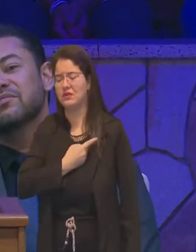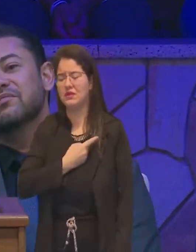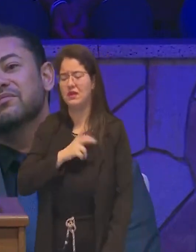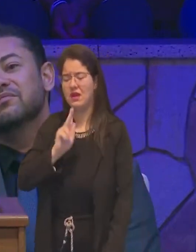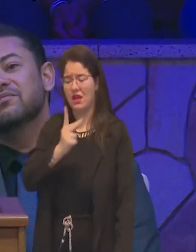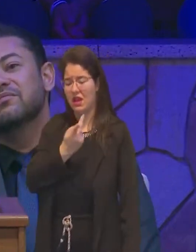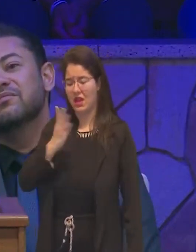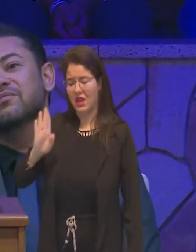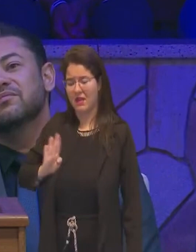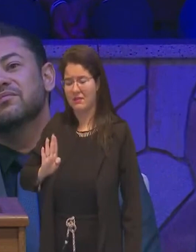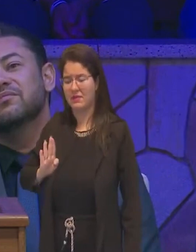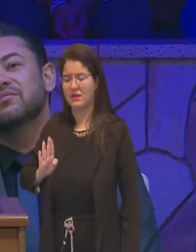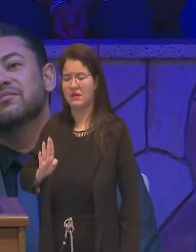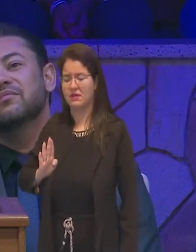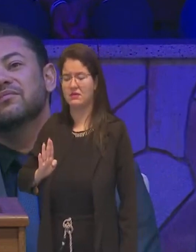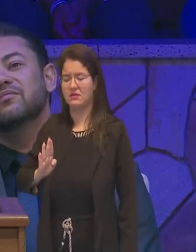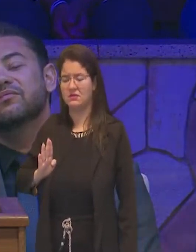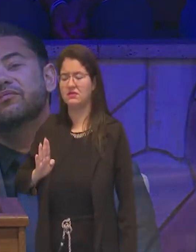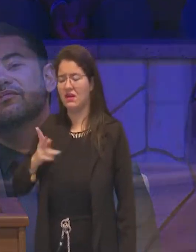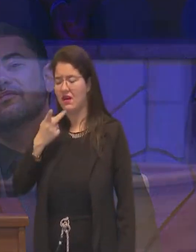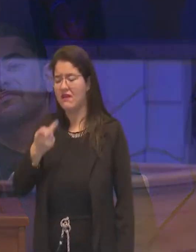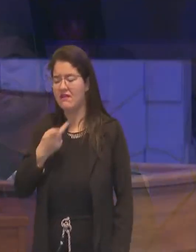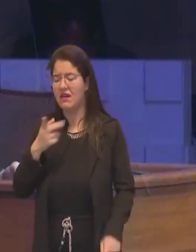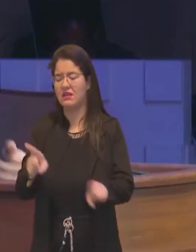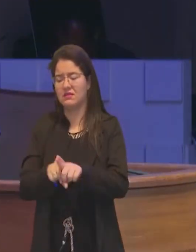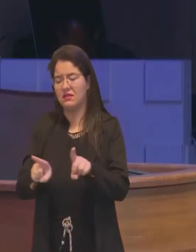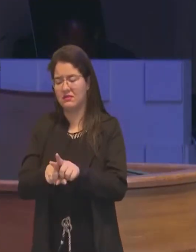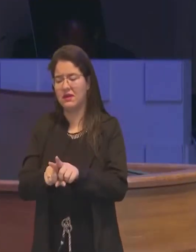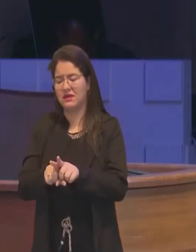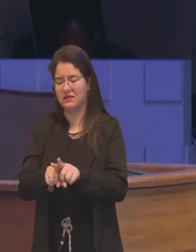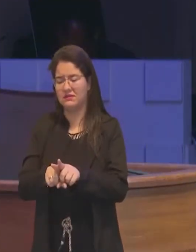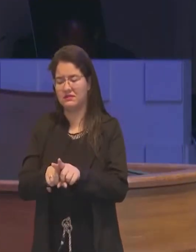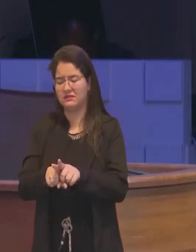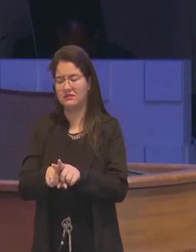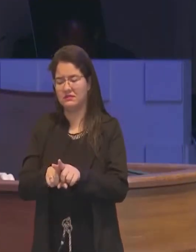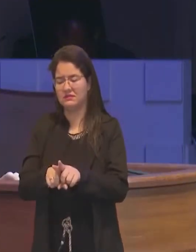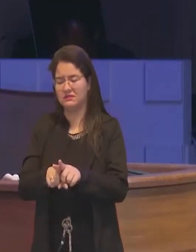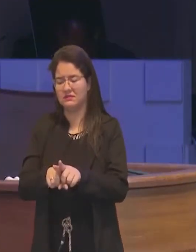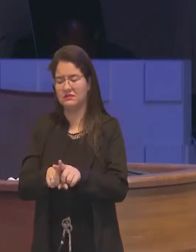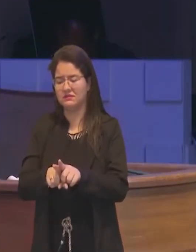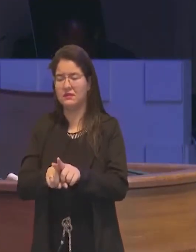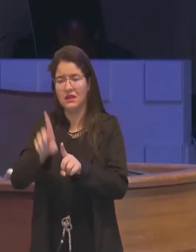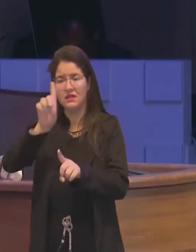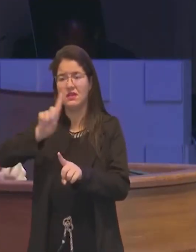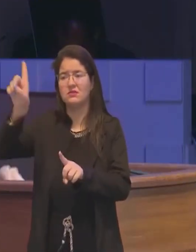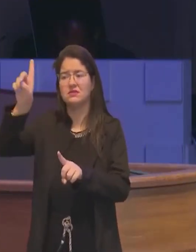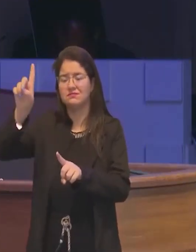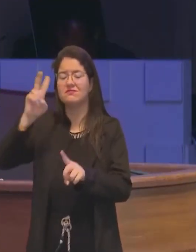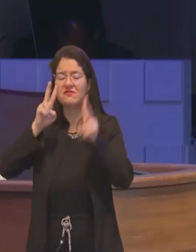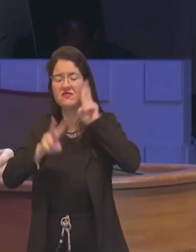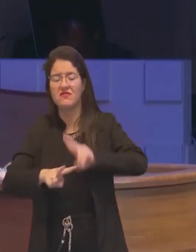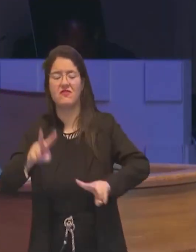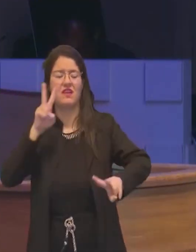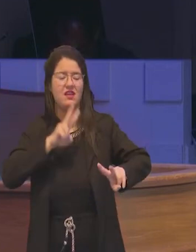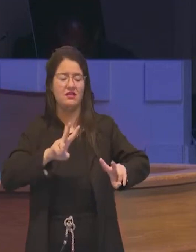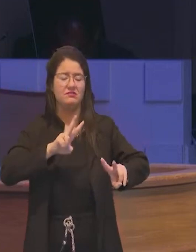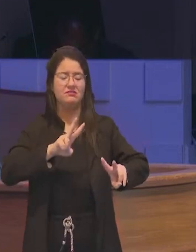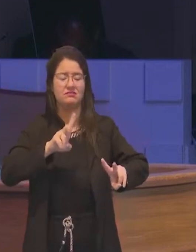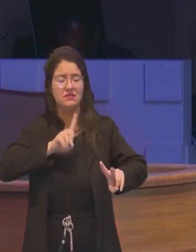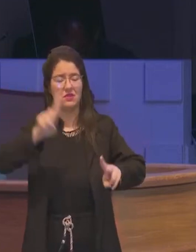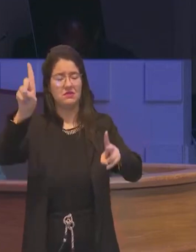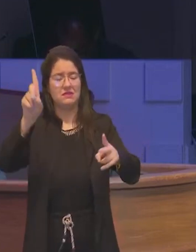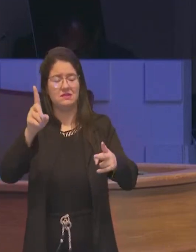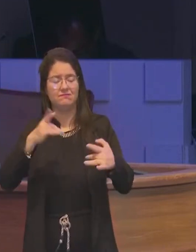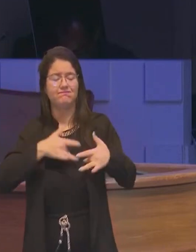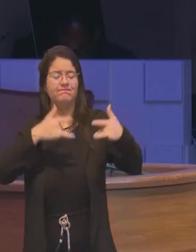não temos um sumo sacerdote que não conhece as nossas dores, porque Ele compartilha delas. Se os irmãos puderem abrir